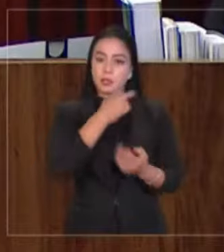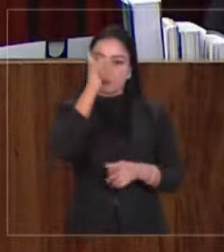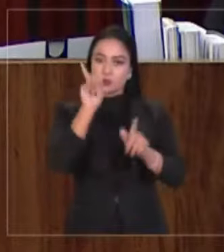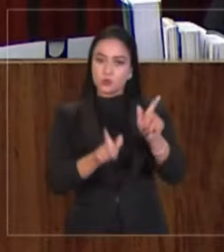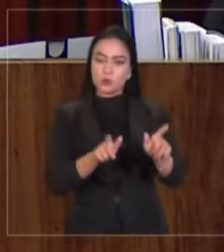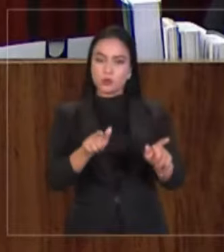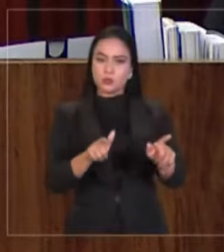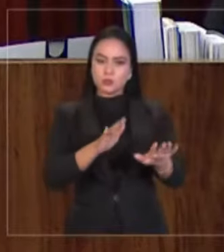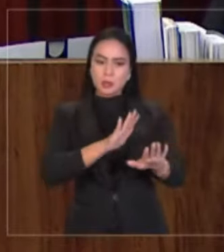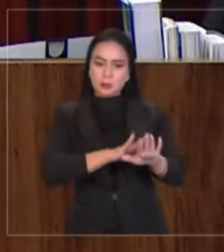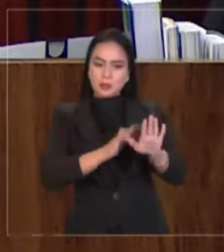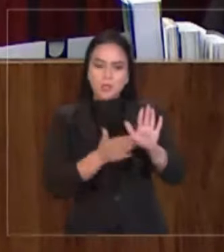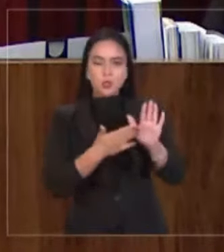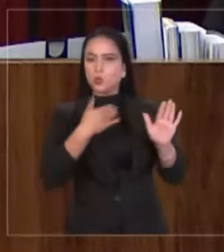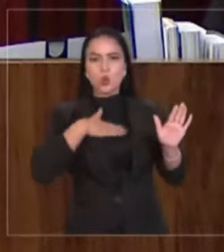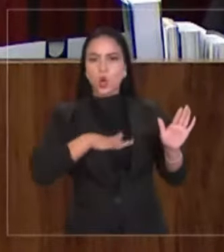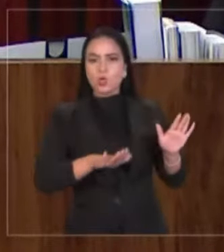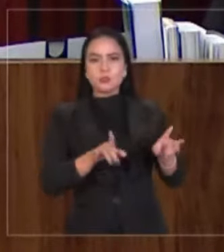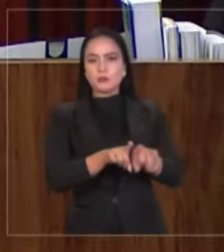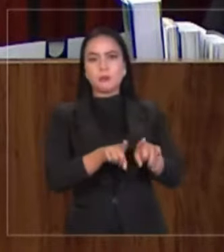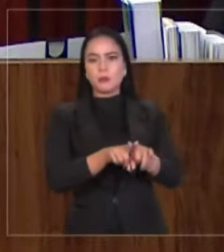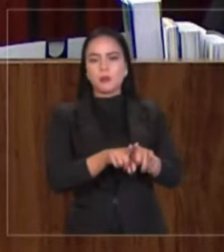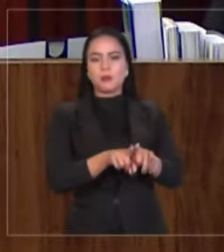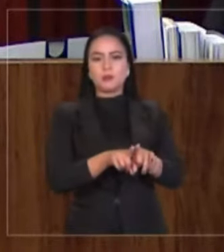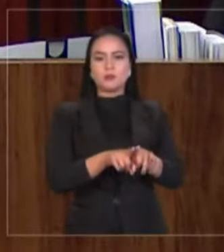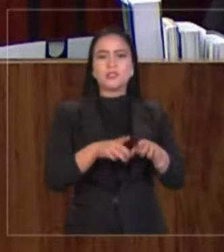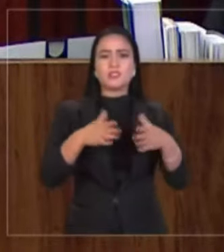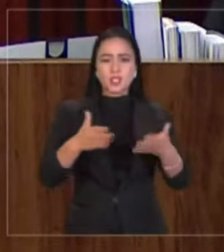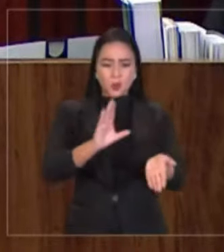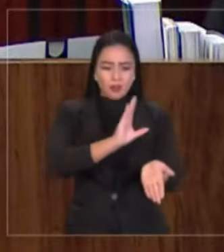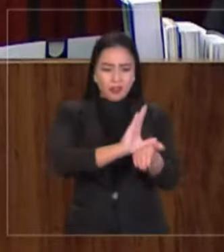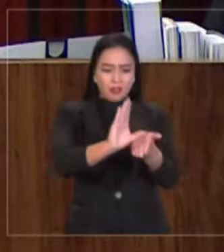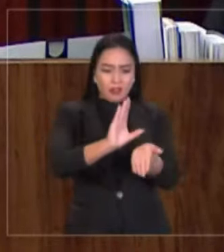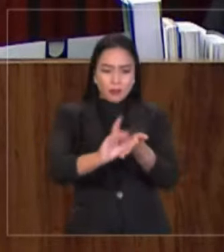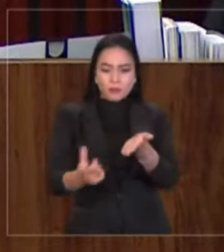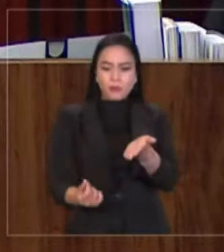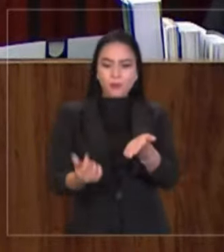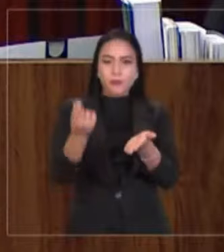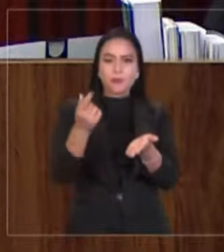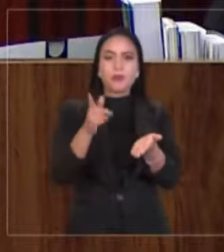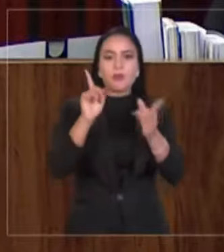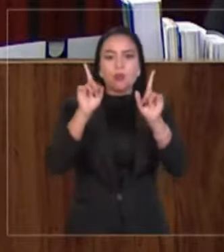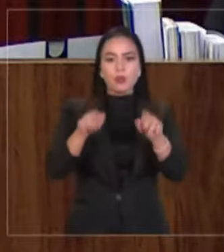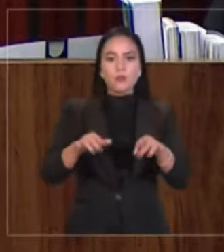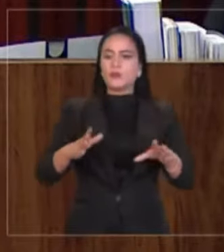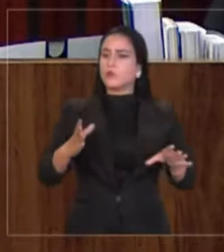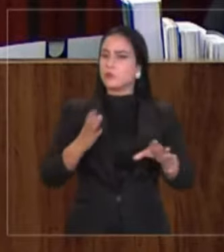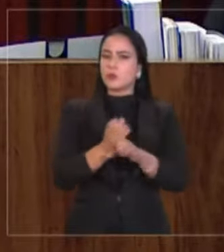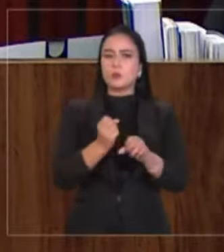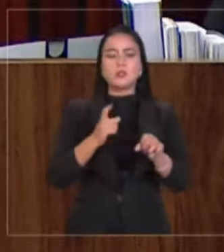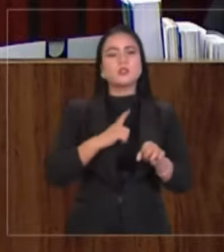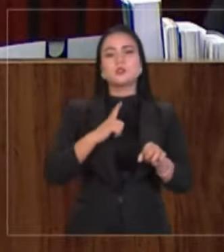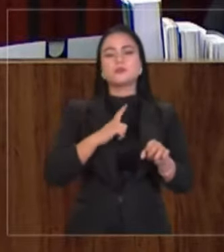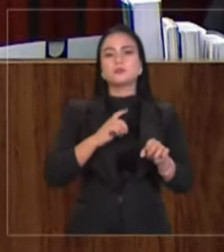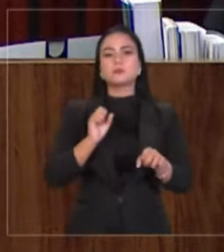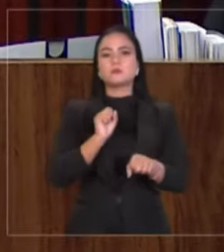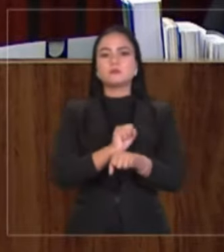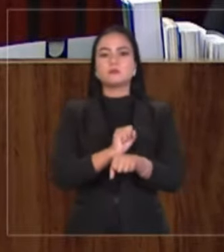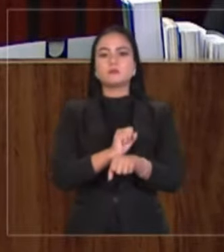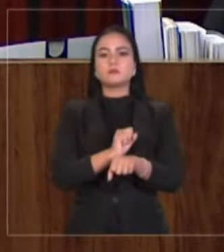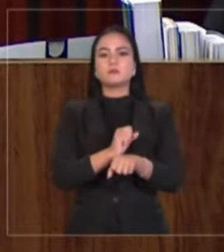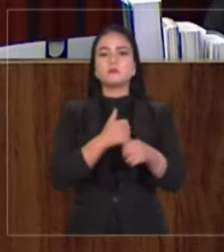não gostam também então esses gastos esses gastos devem ser totalmente afastados de